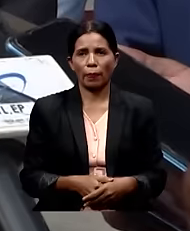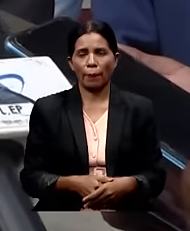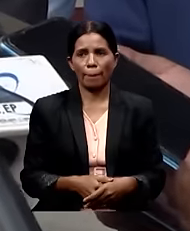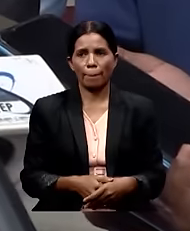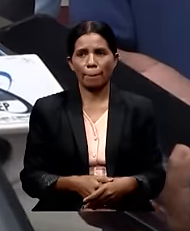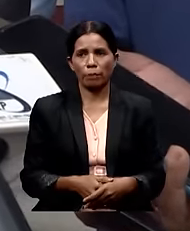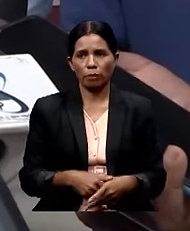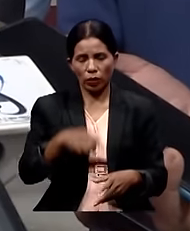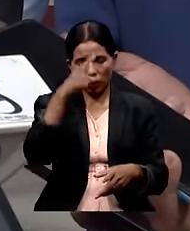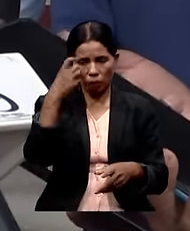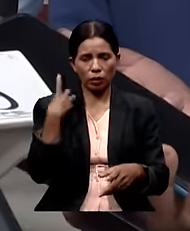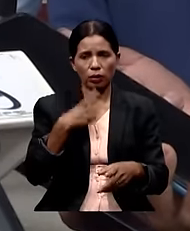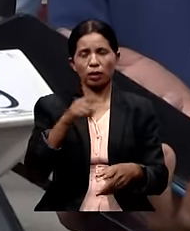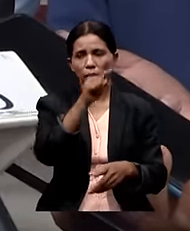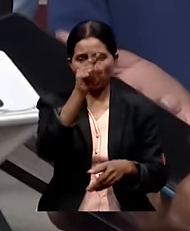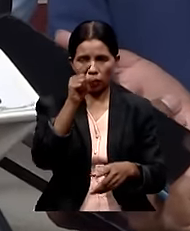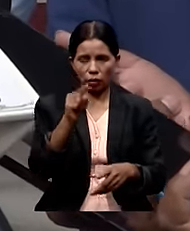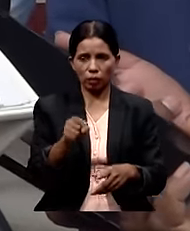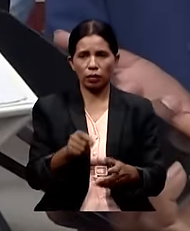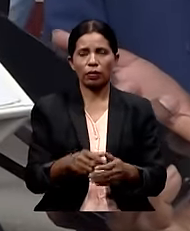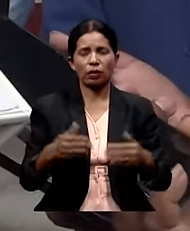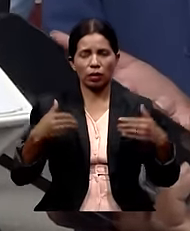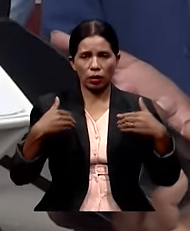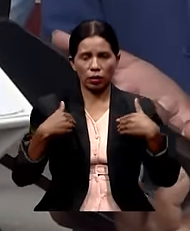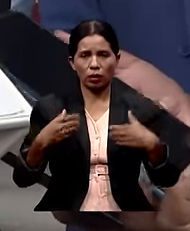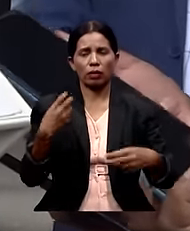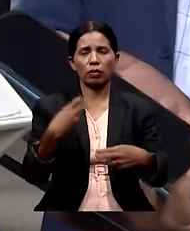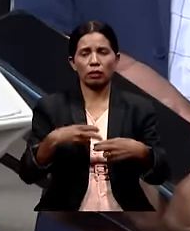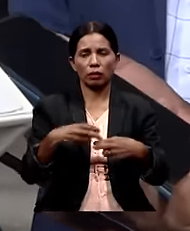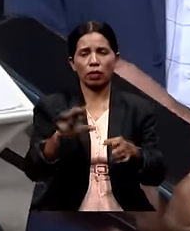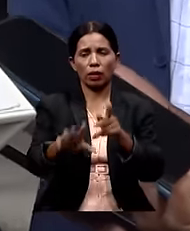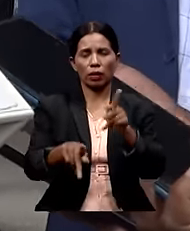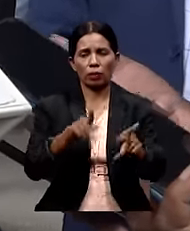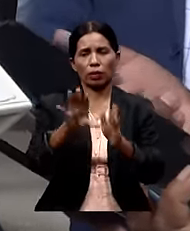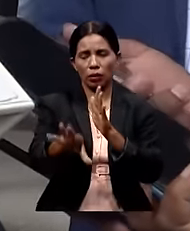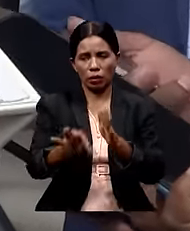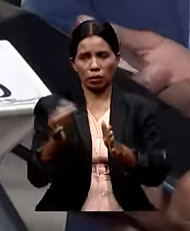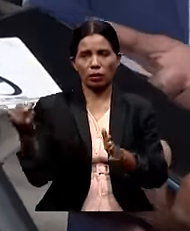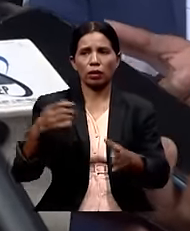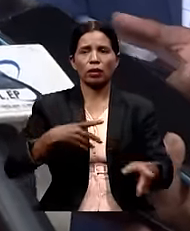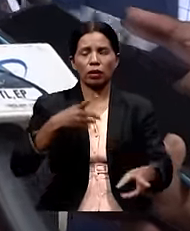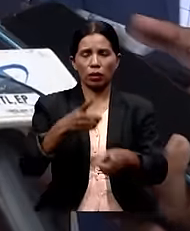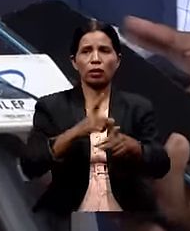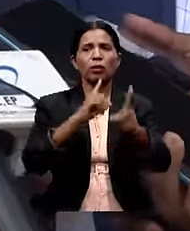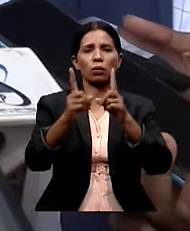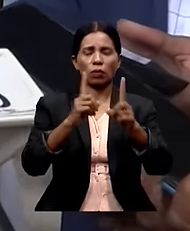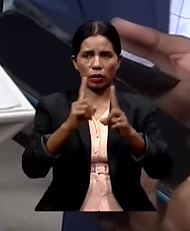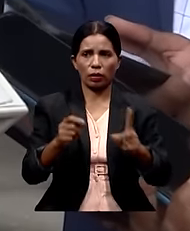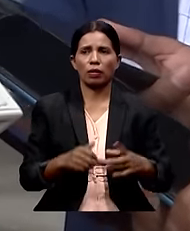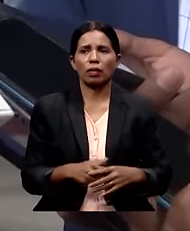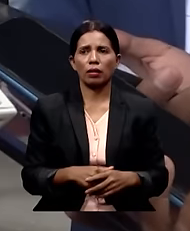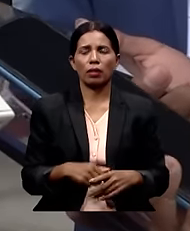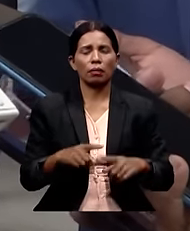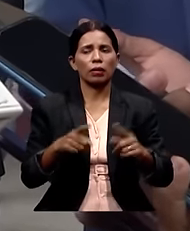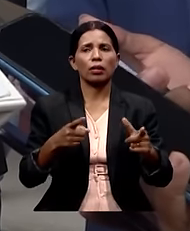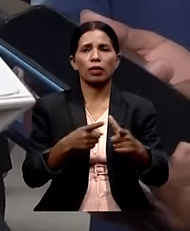Mas, tanto aí tem a pergunta, né? Aí é a consequência da Sira. O povo Sira, e o direito a escolher, né? Mas